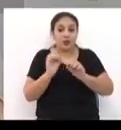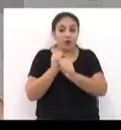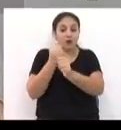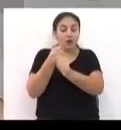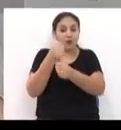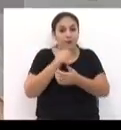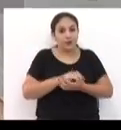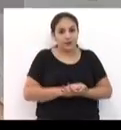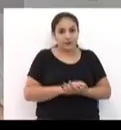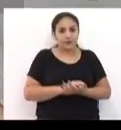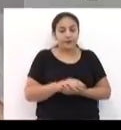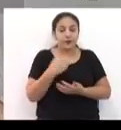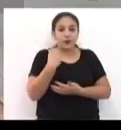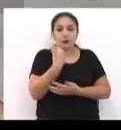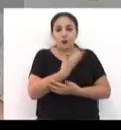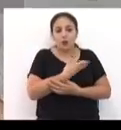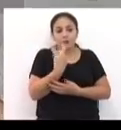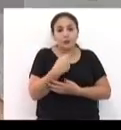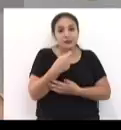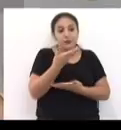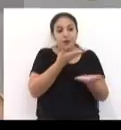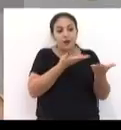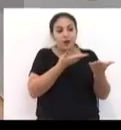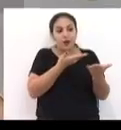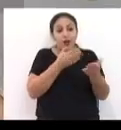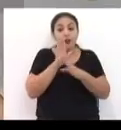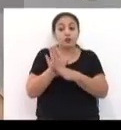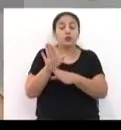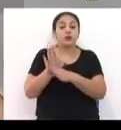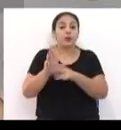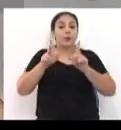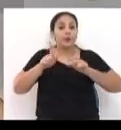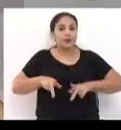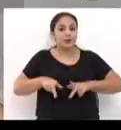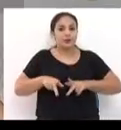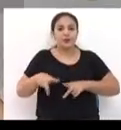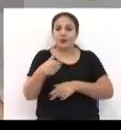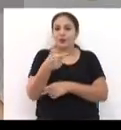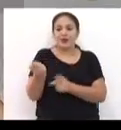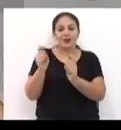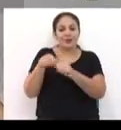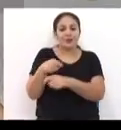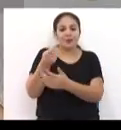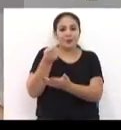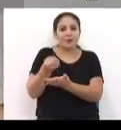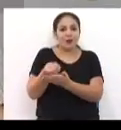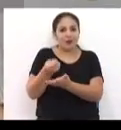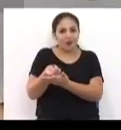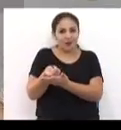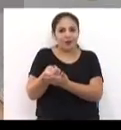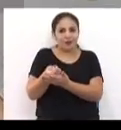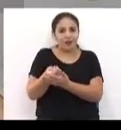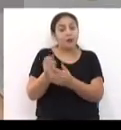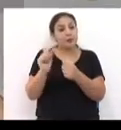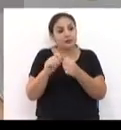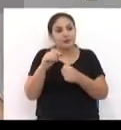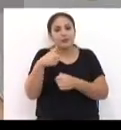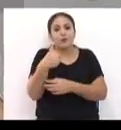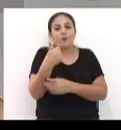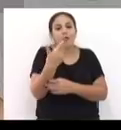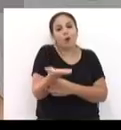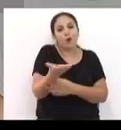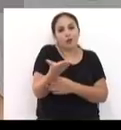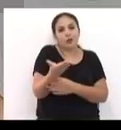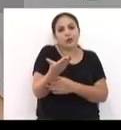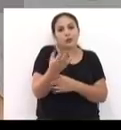feita essa obra. Nós temos que beneficiar, então, aquela pessoa que realmente não tem condições e teve que fazer alguma coisa